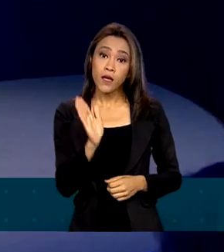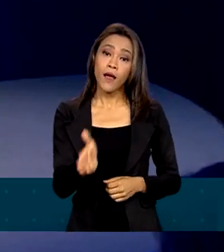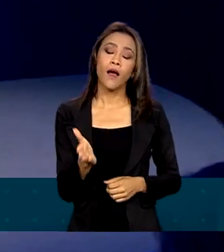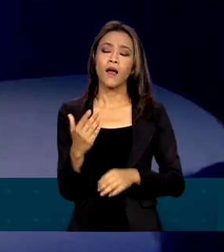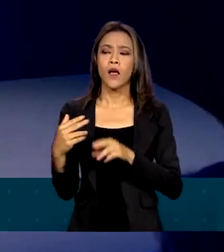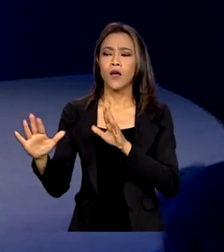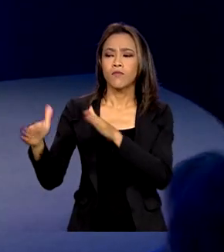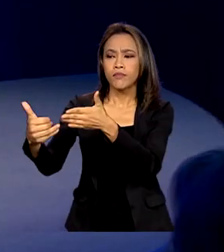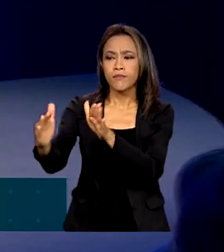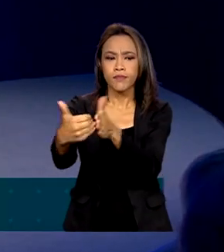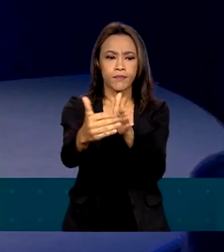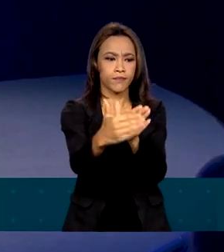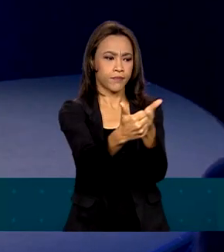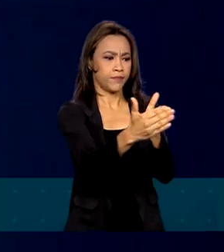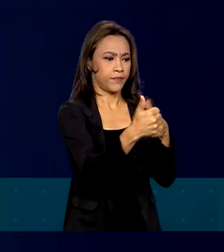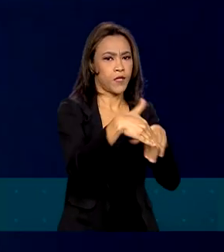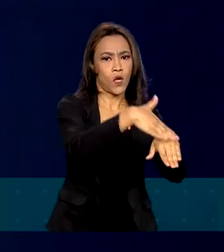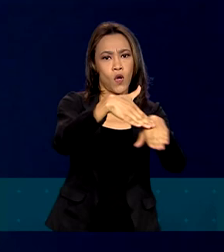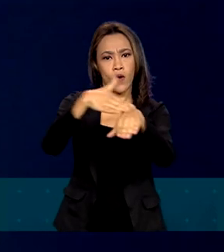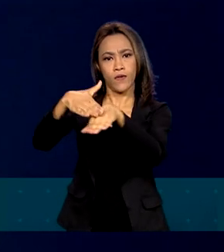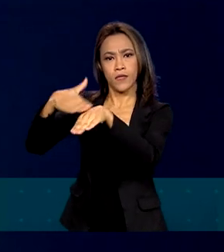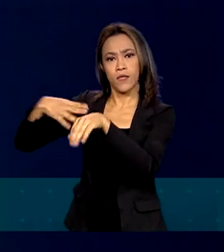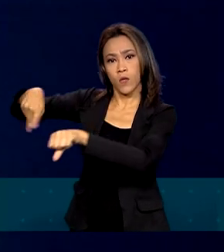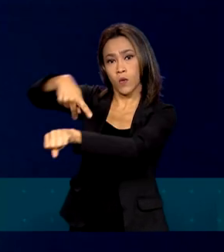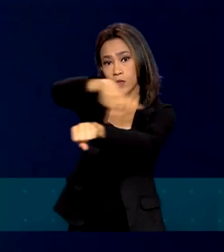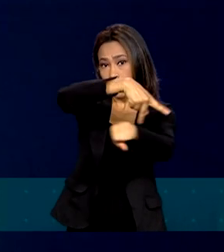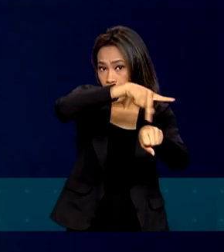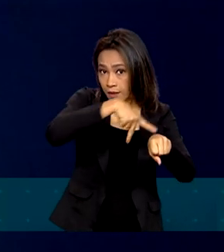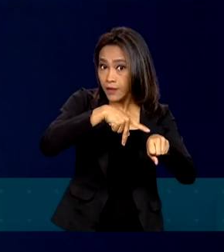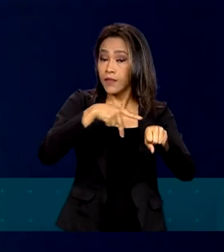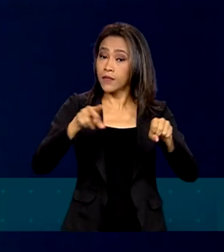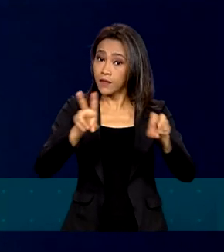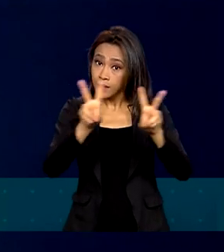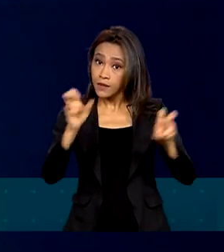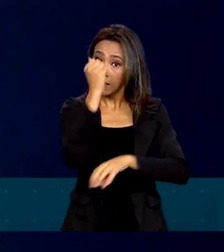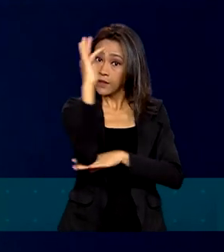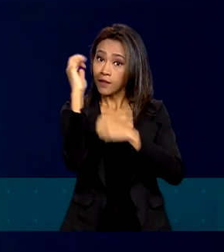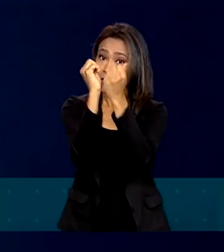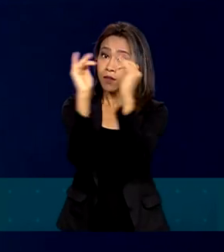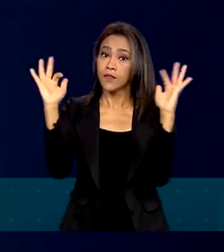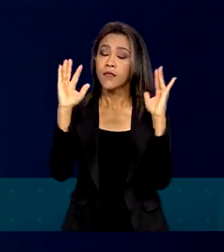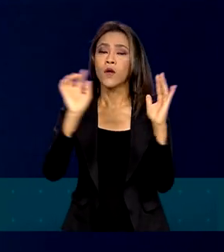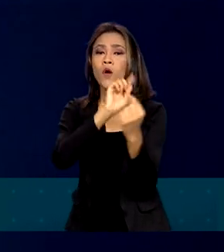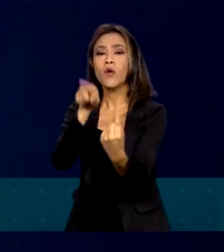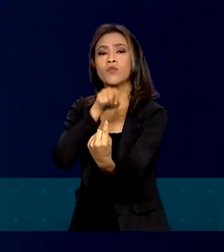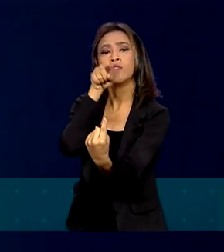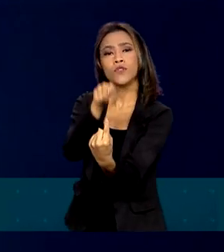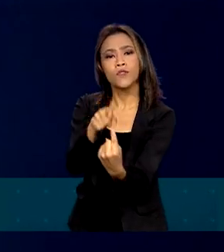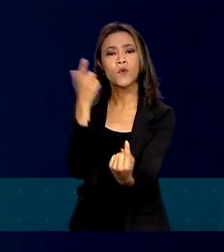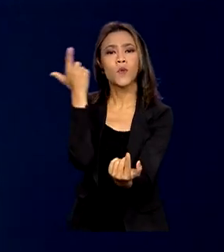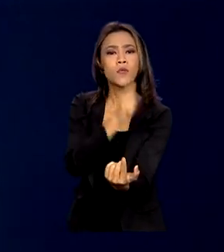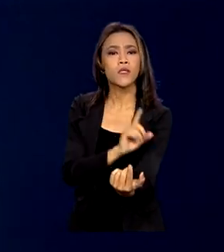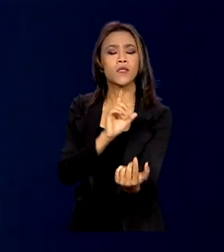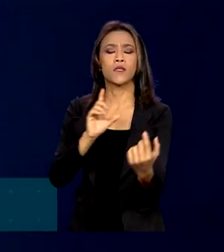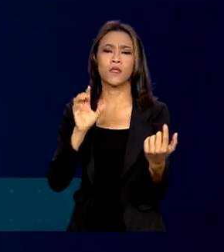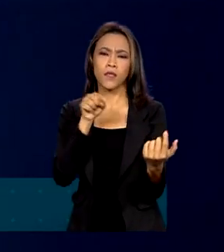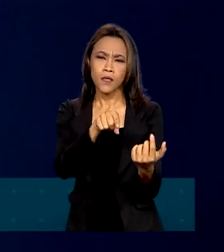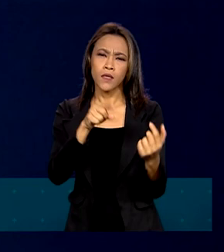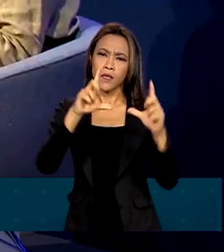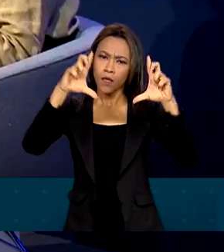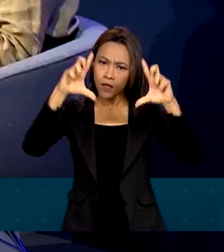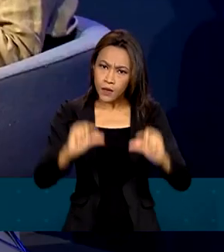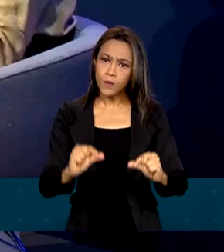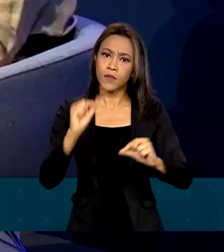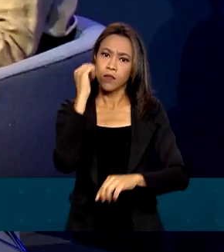os países Mega florestais para poder ter uma meta de redução de perda de Floresta em termos